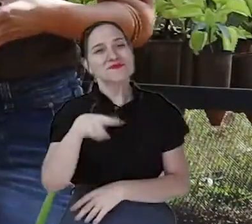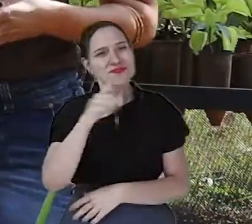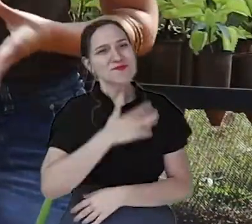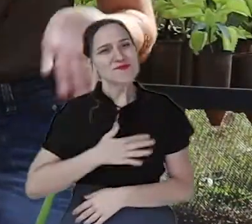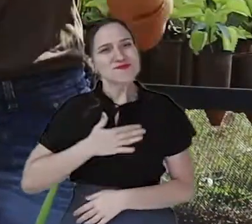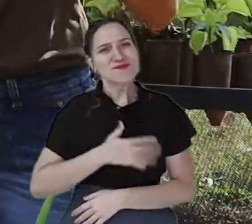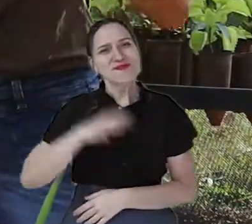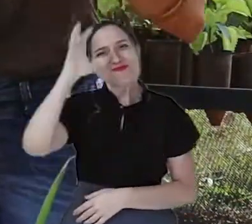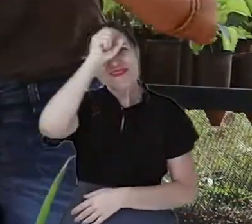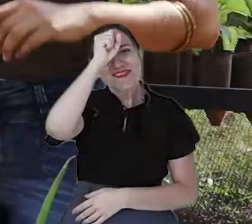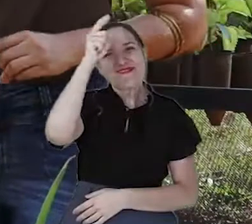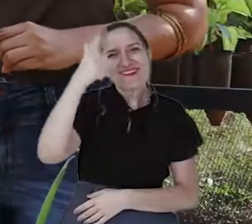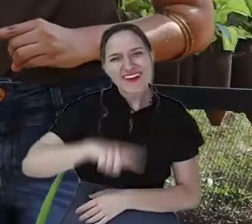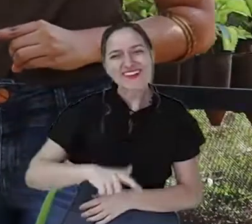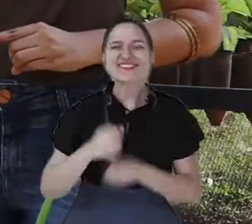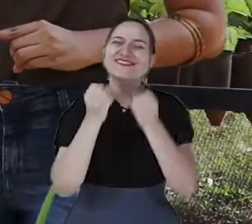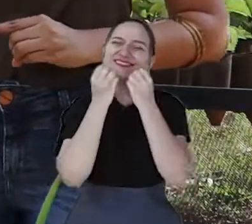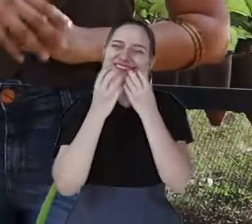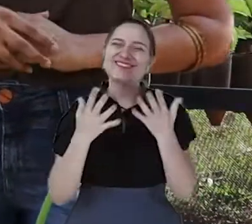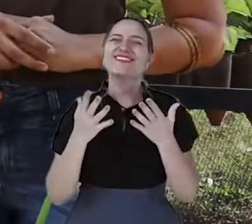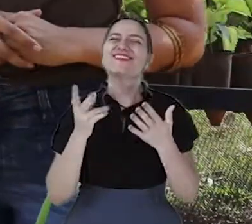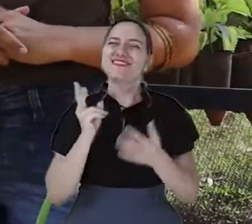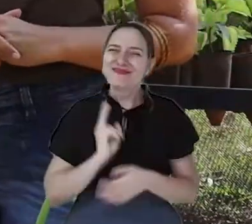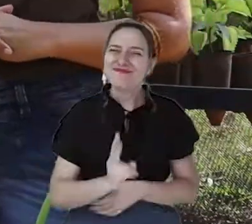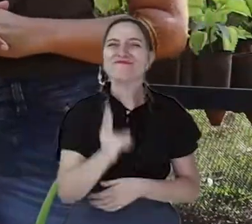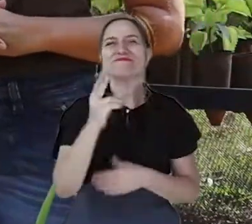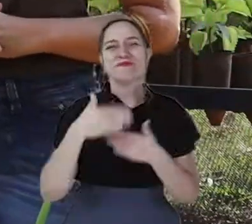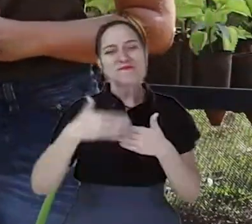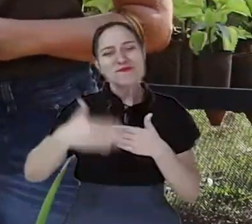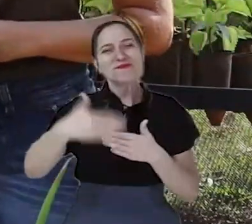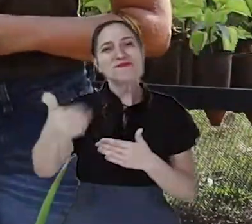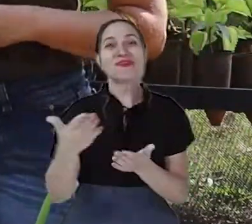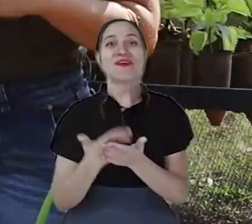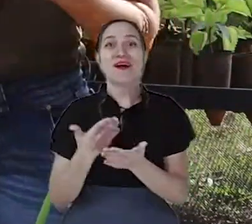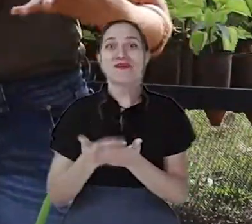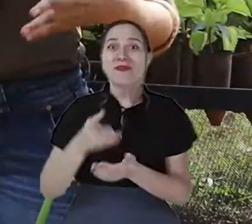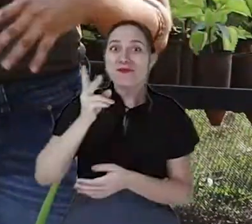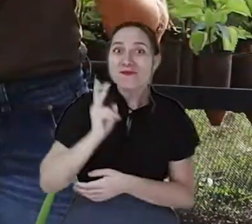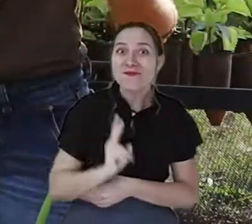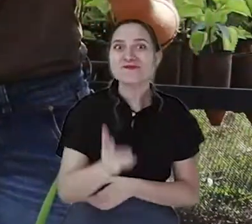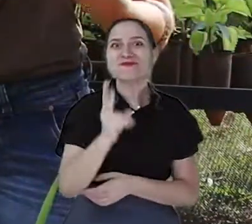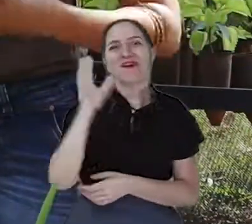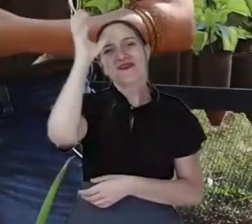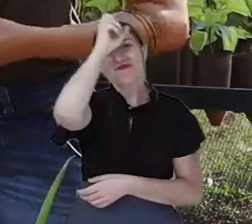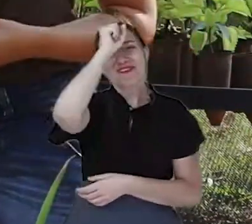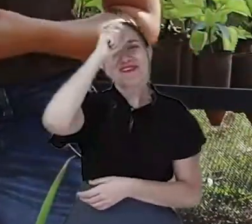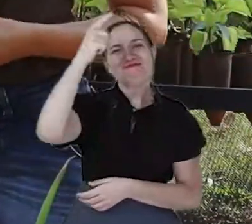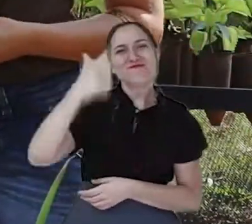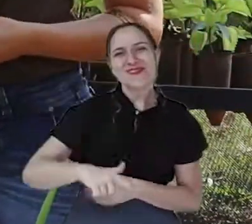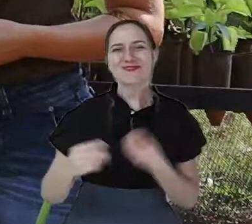para conhecer. Vem comigo para a nossa próxima aula para a gente entender mais essa riqueza,